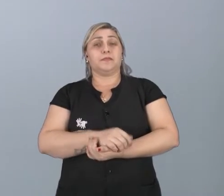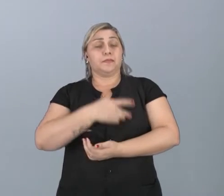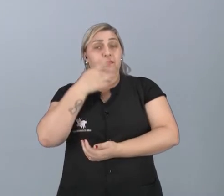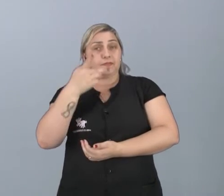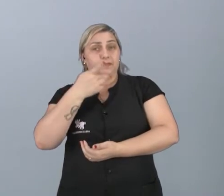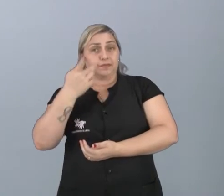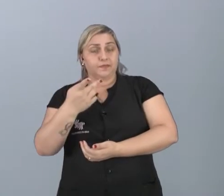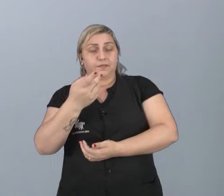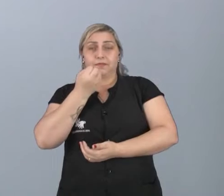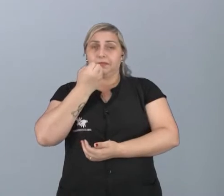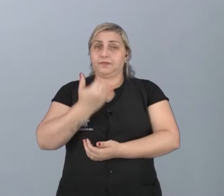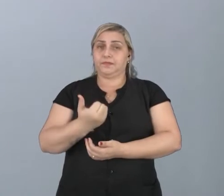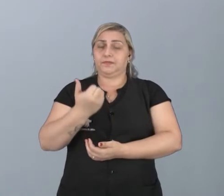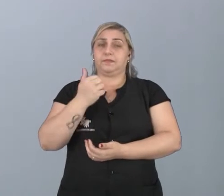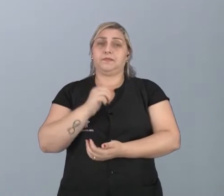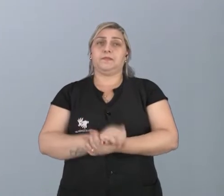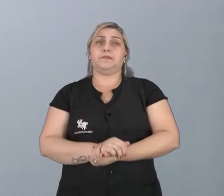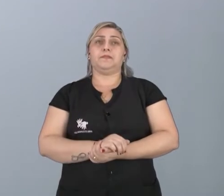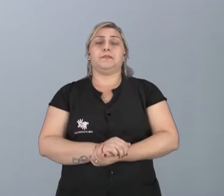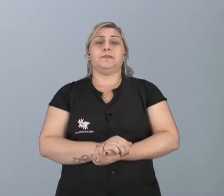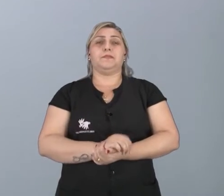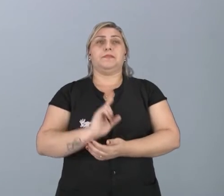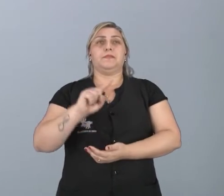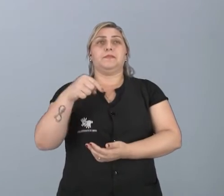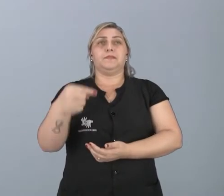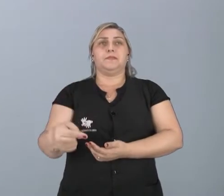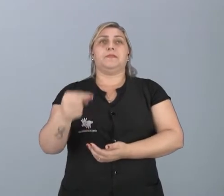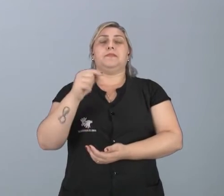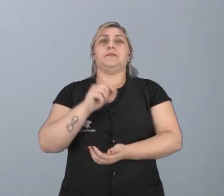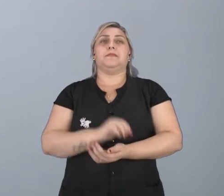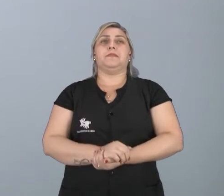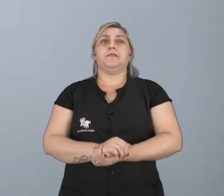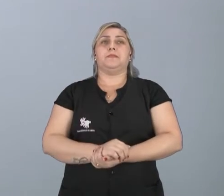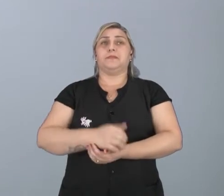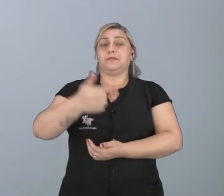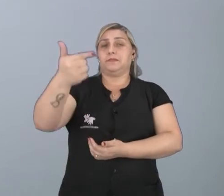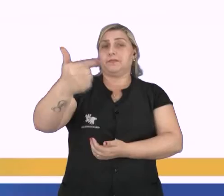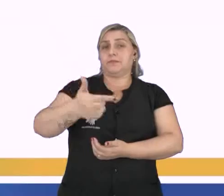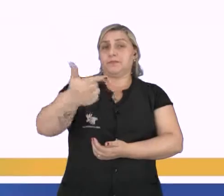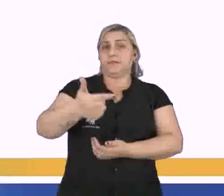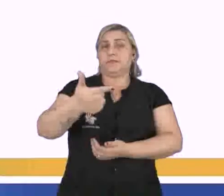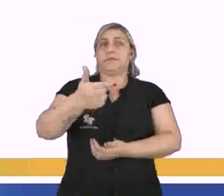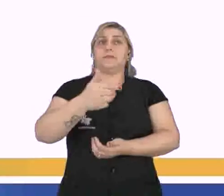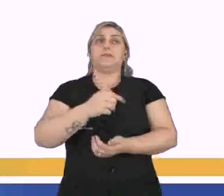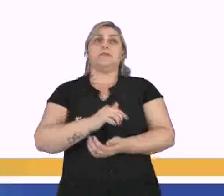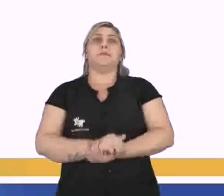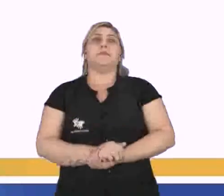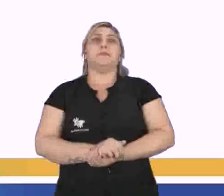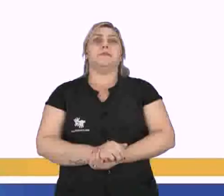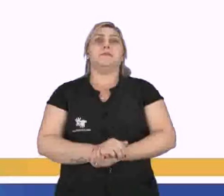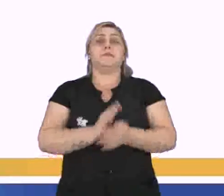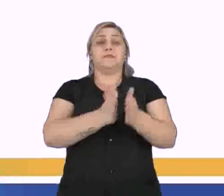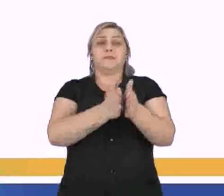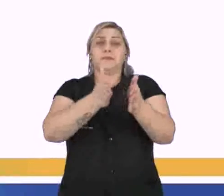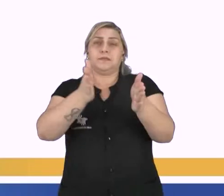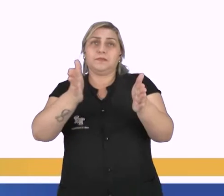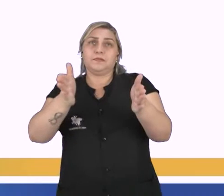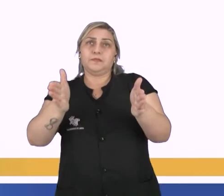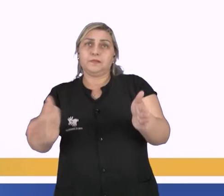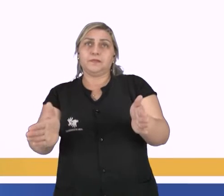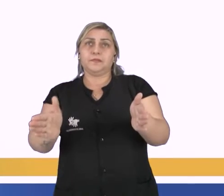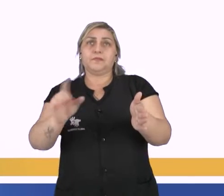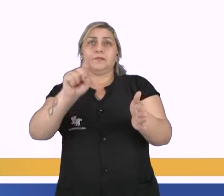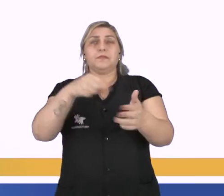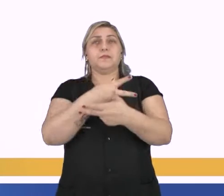fala, tá bom? Vamos lá para a próxima. O período seguinte